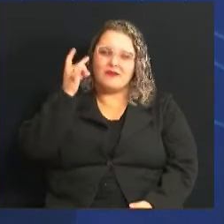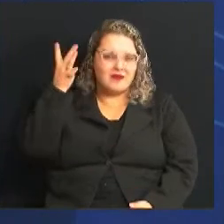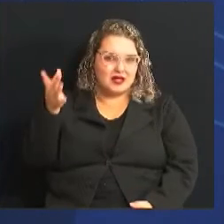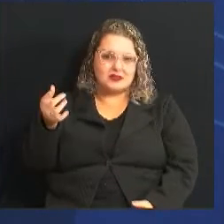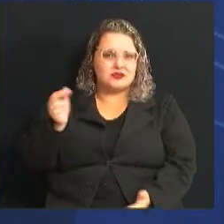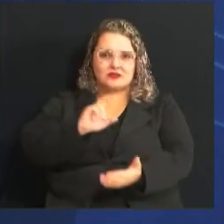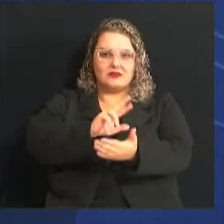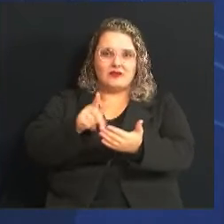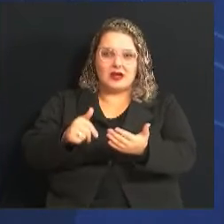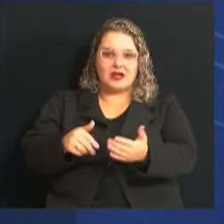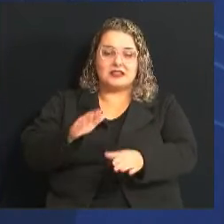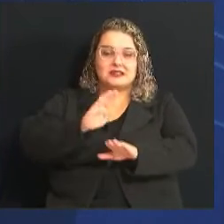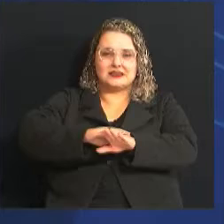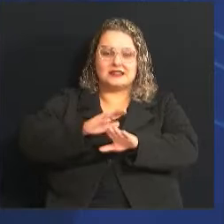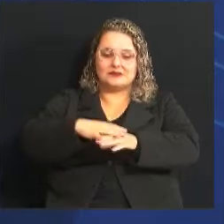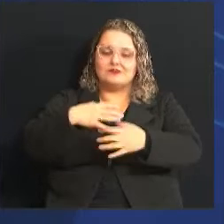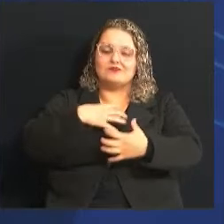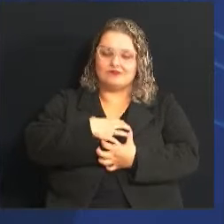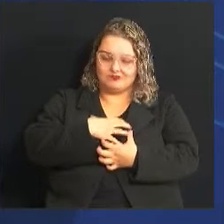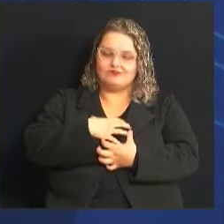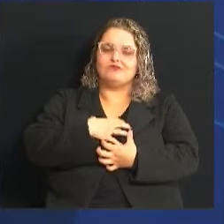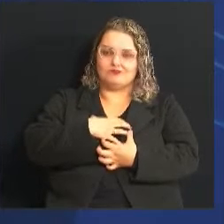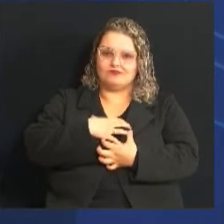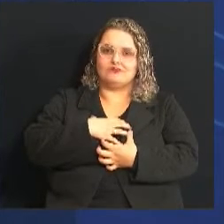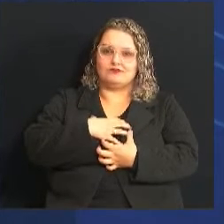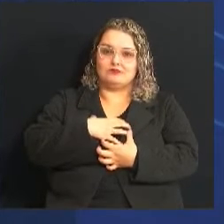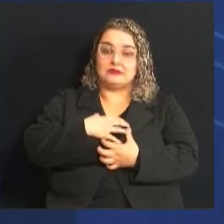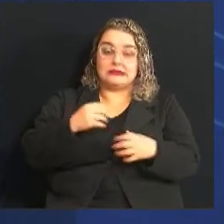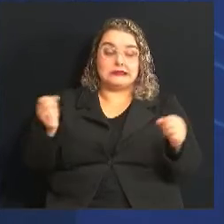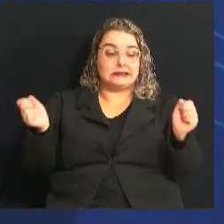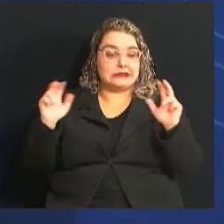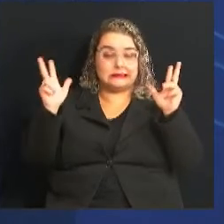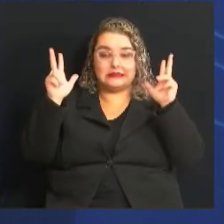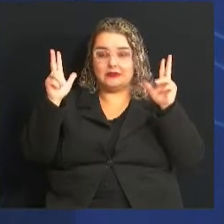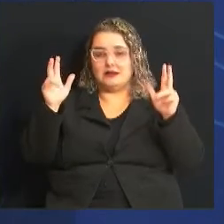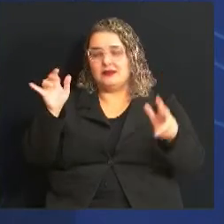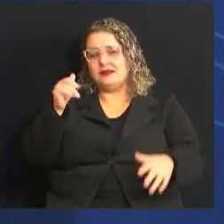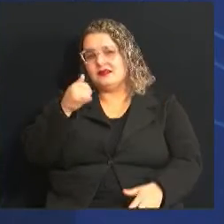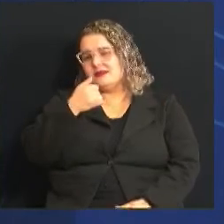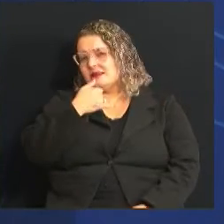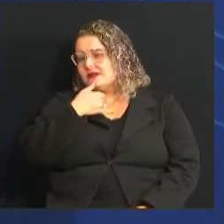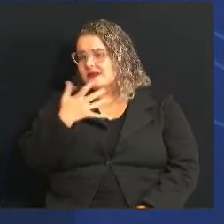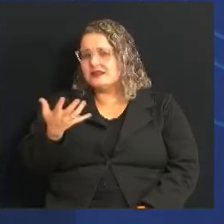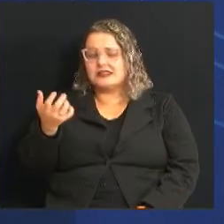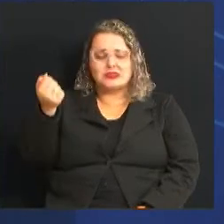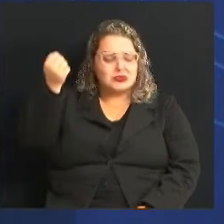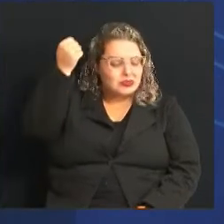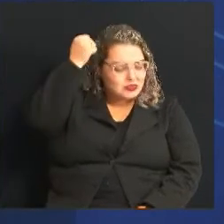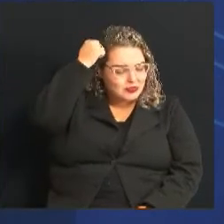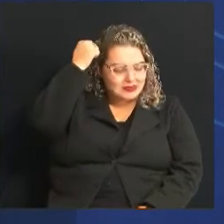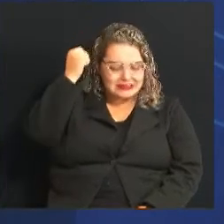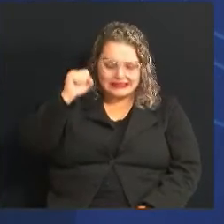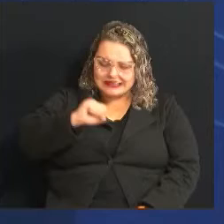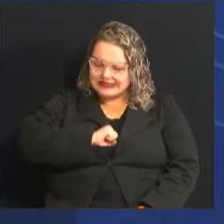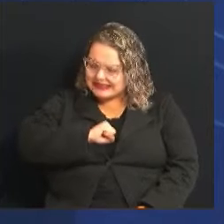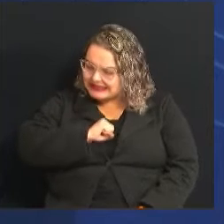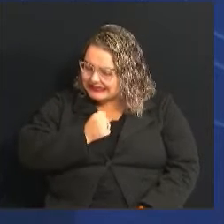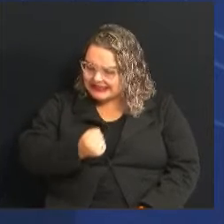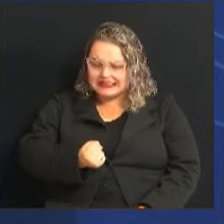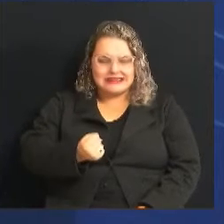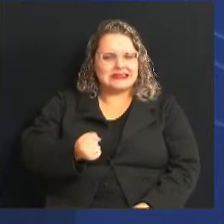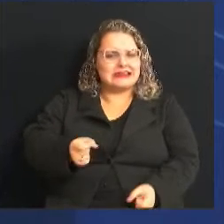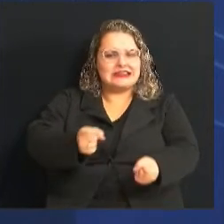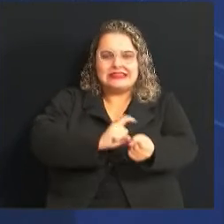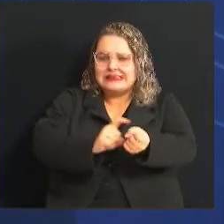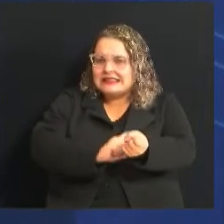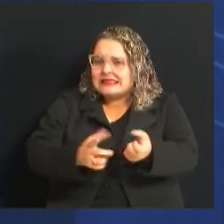Diversas reações emocionais são despertadas: tristeza, culpa, raiva. Algumas pessoas